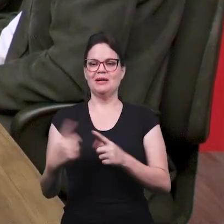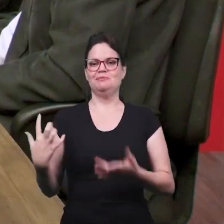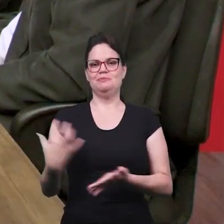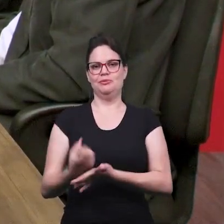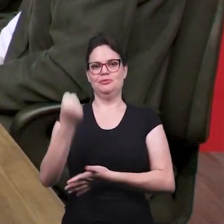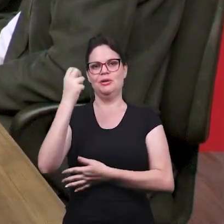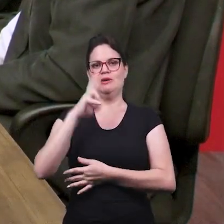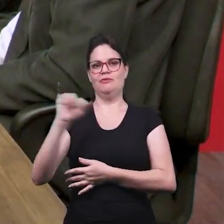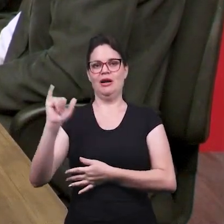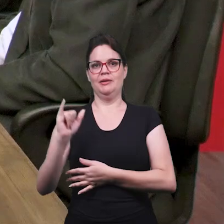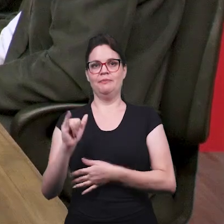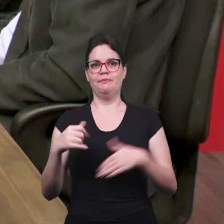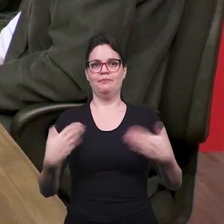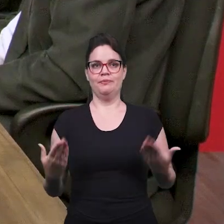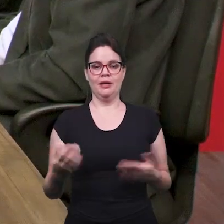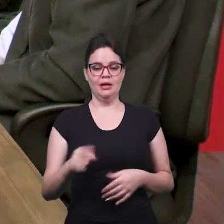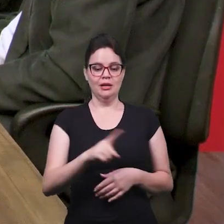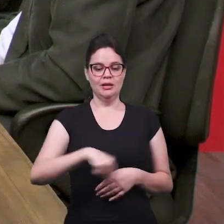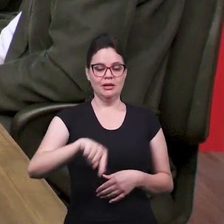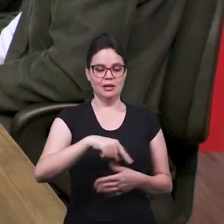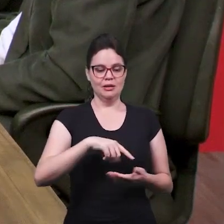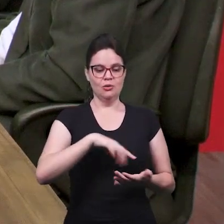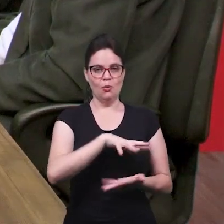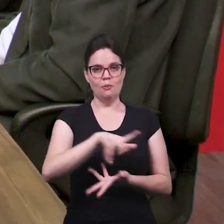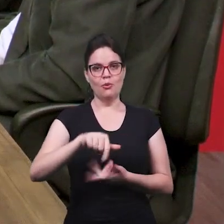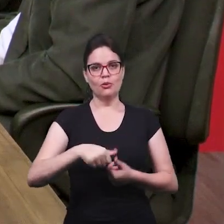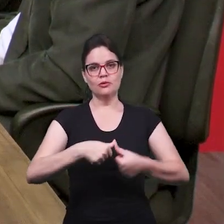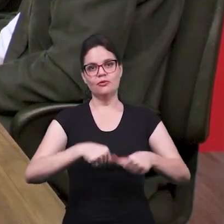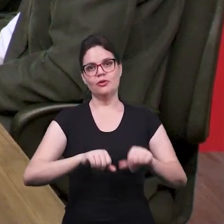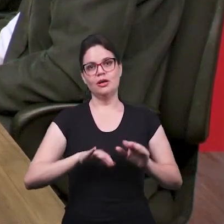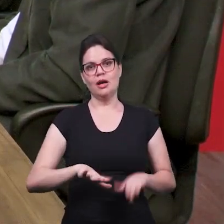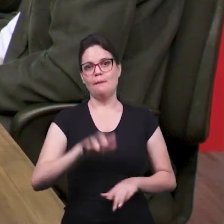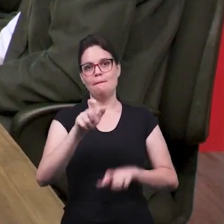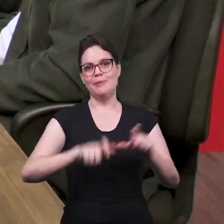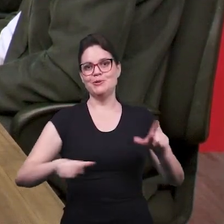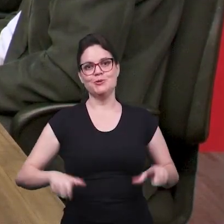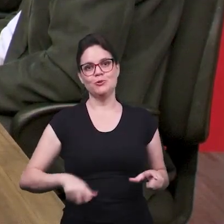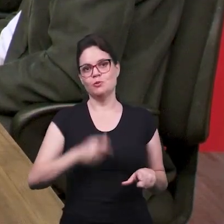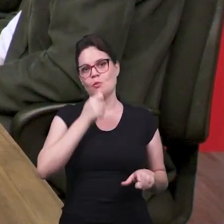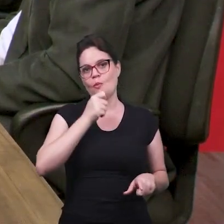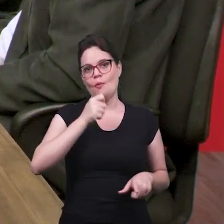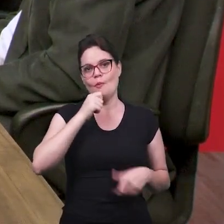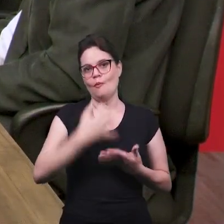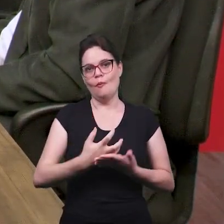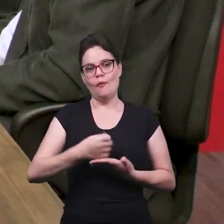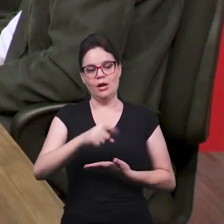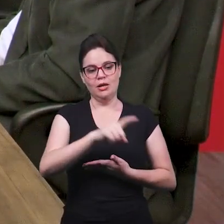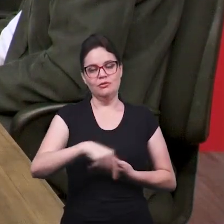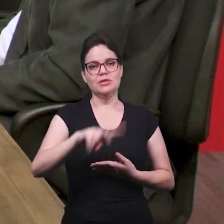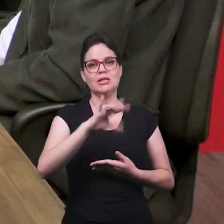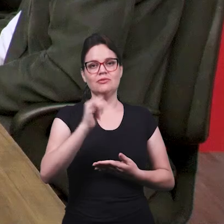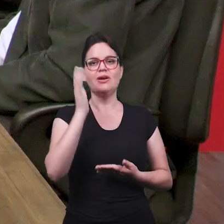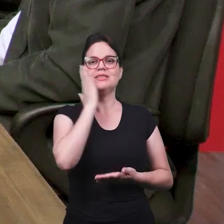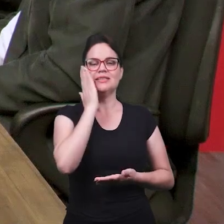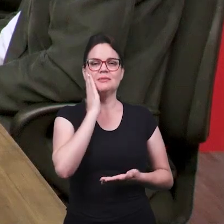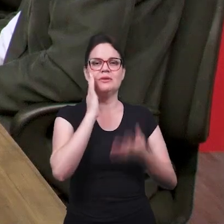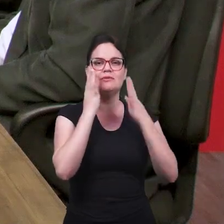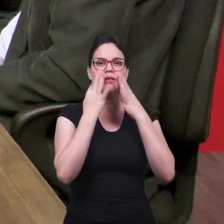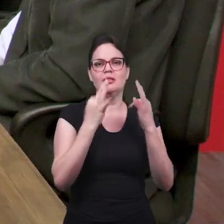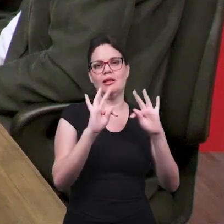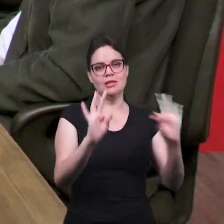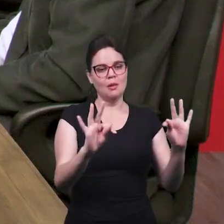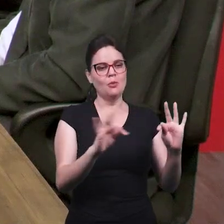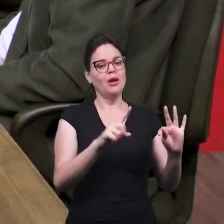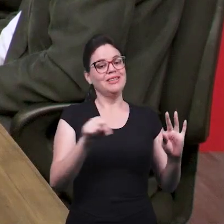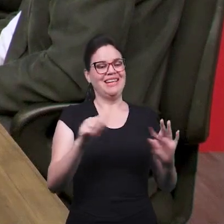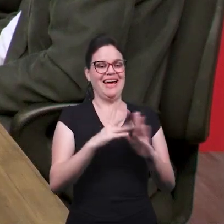não ouvirá o toque dessa trombeta e servirá como testemunha de que sim, essa igreja foi arrebatada e